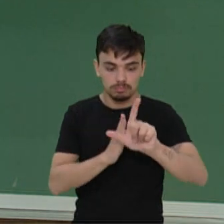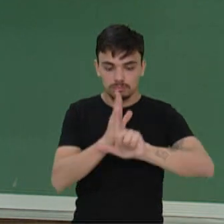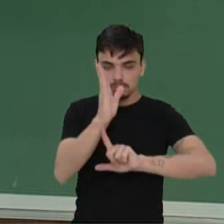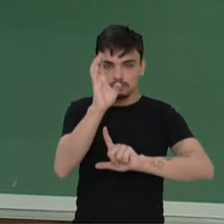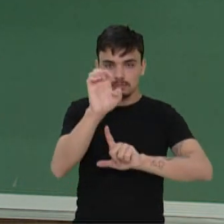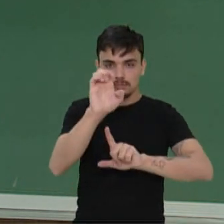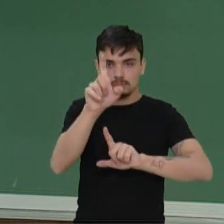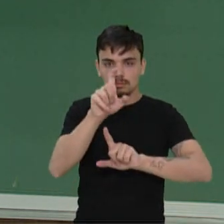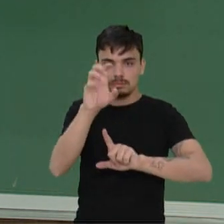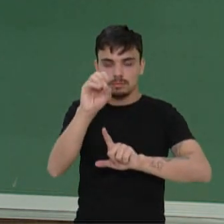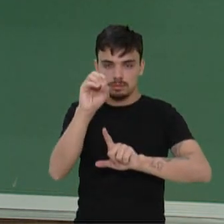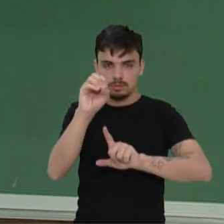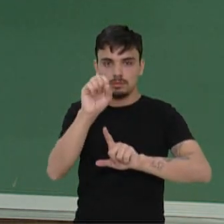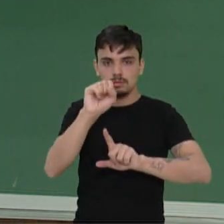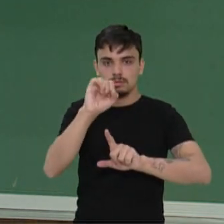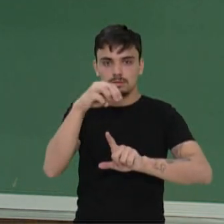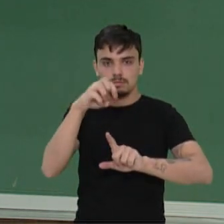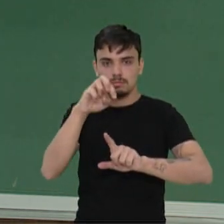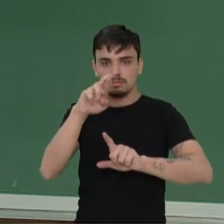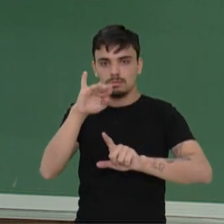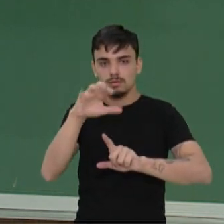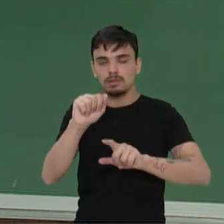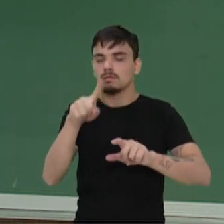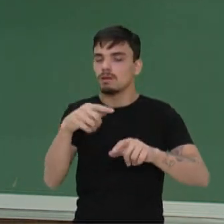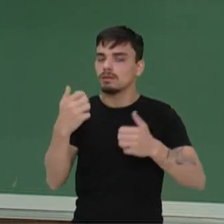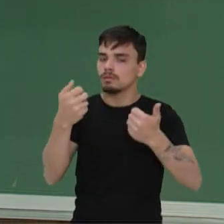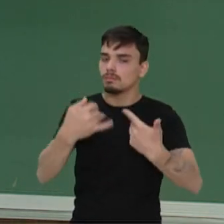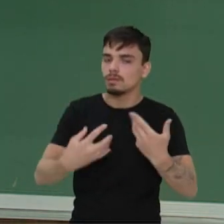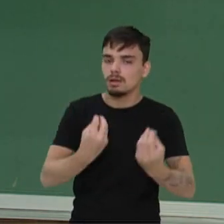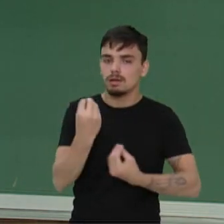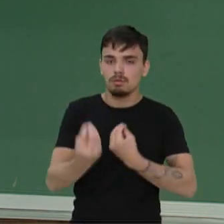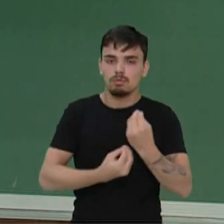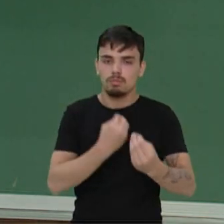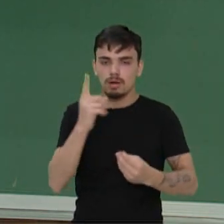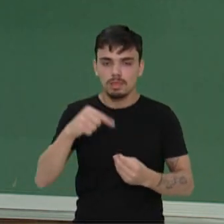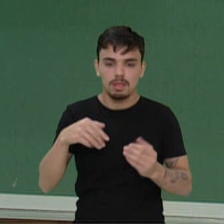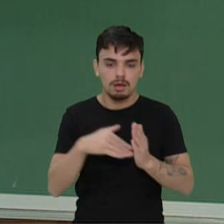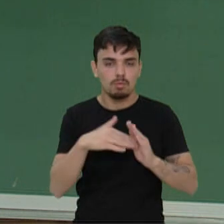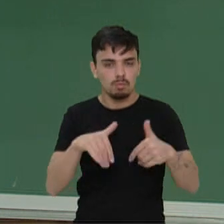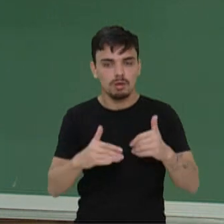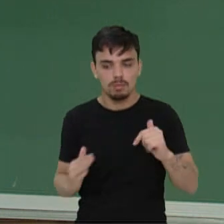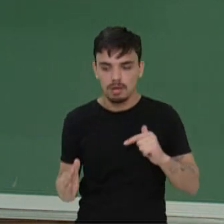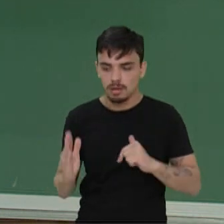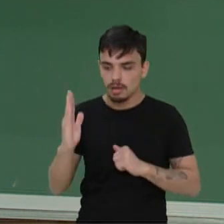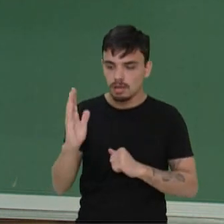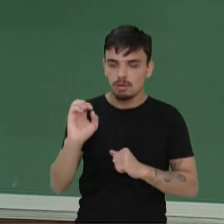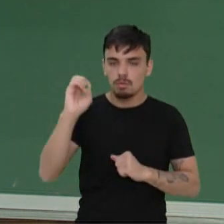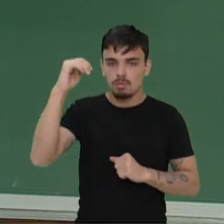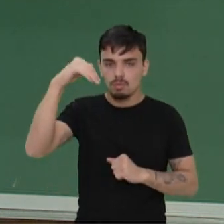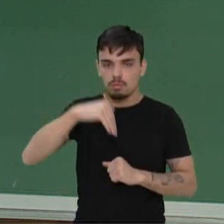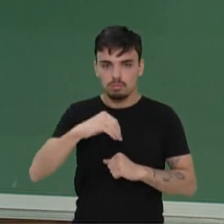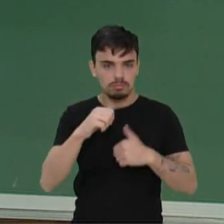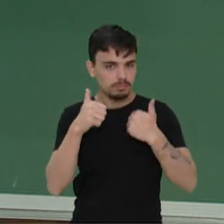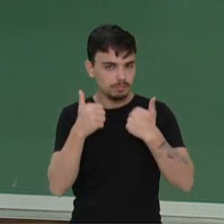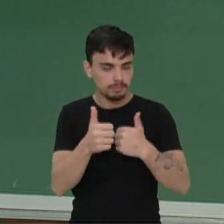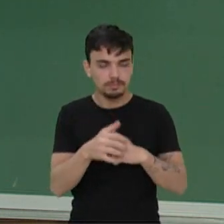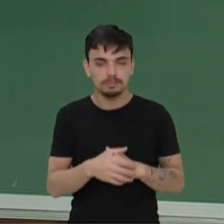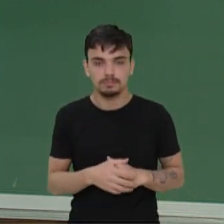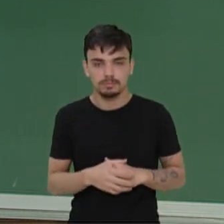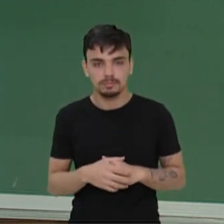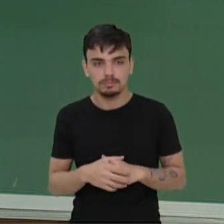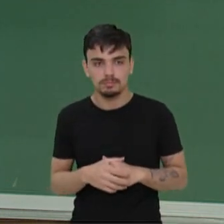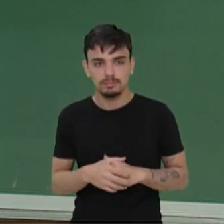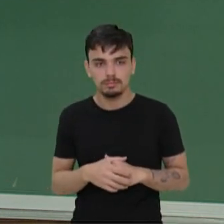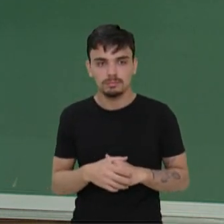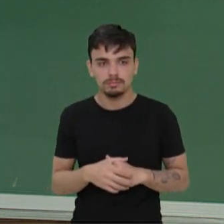simetria, ok? O eixo de simetria que vai dizer para a gente, né, até quando que é crescente, até quando que é decrescente. Ou, né, até quando é decrescente